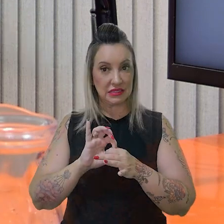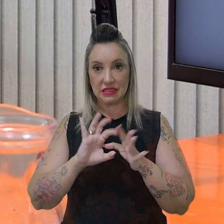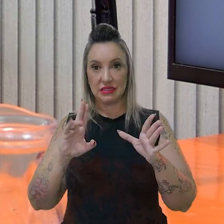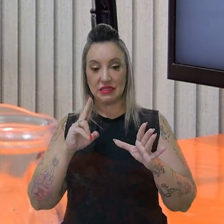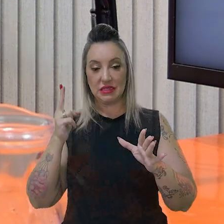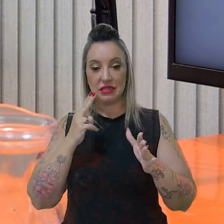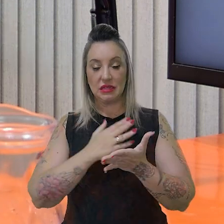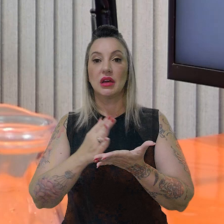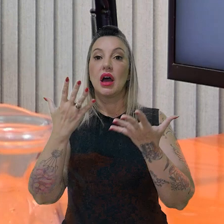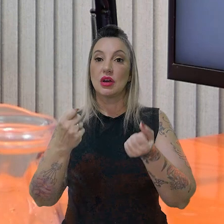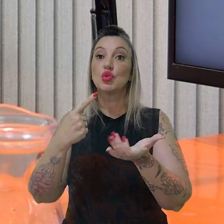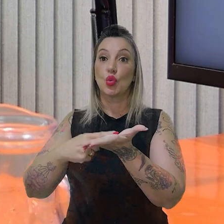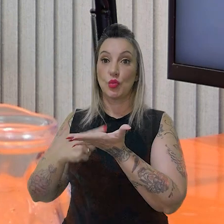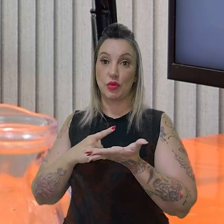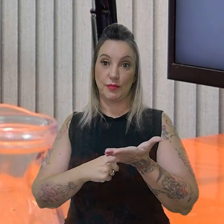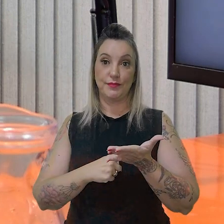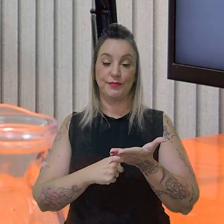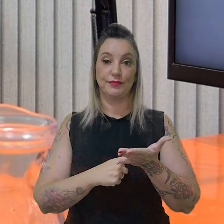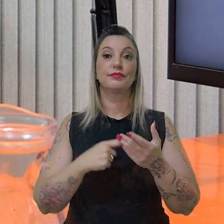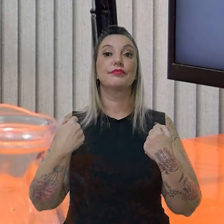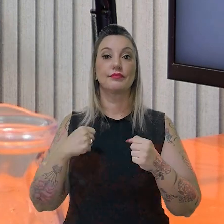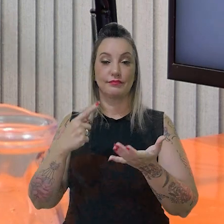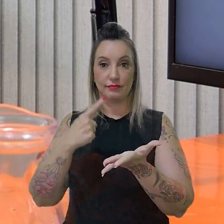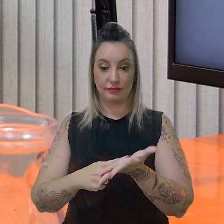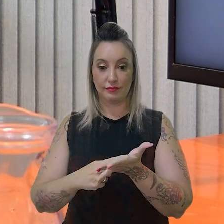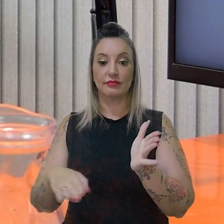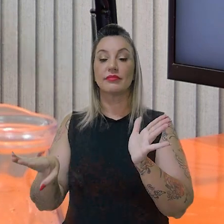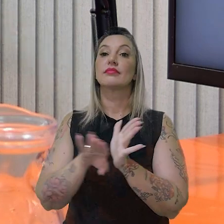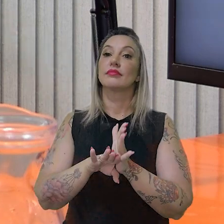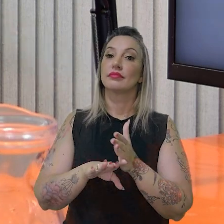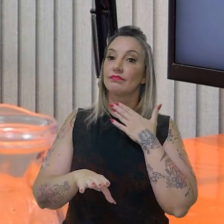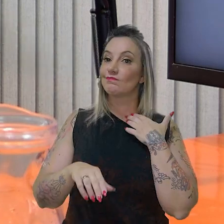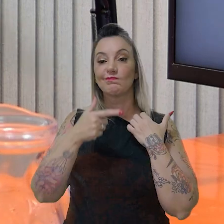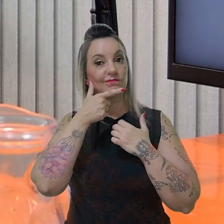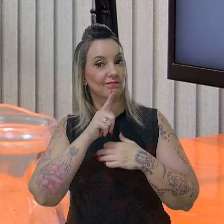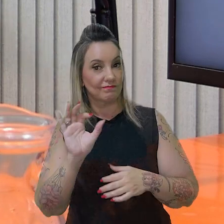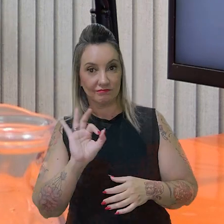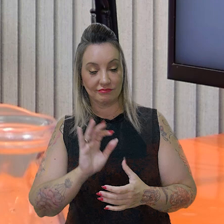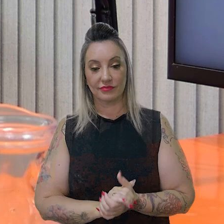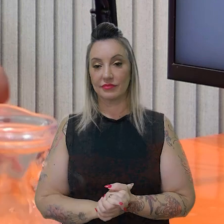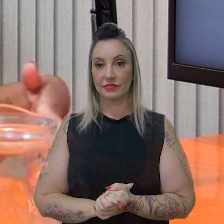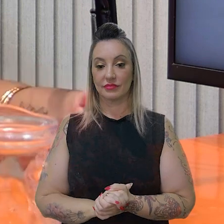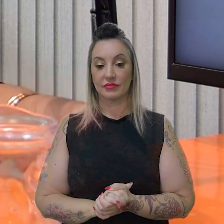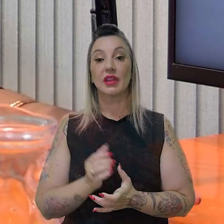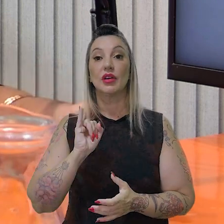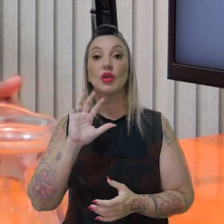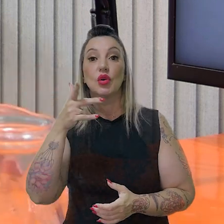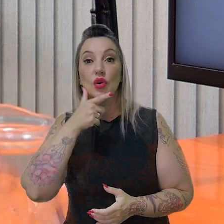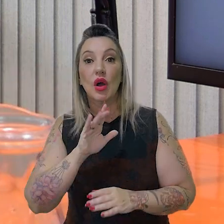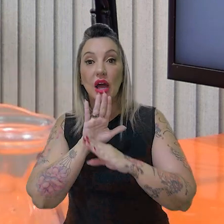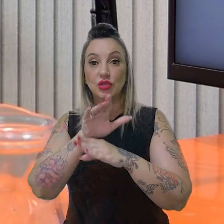assumir os compromissos e eu tenho que ser comprometida de chegar ao ponto de falar eu não vou conseguir Uhum E o que que eu consigo te